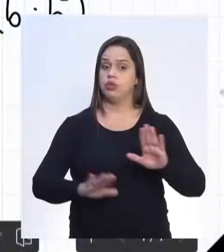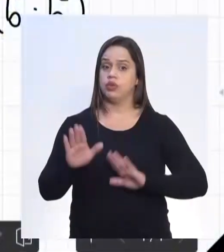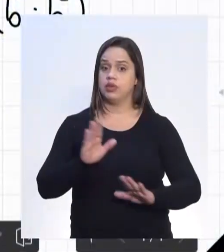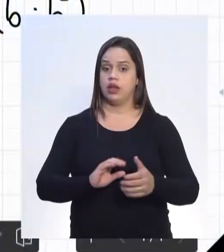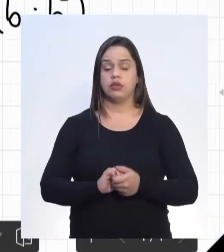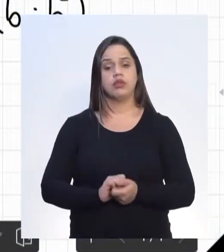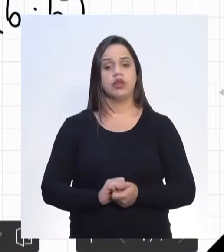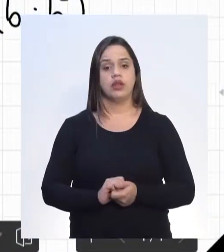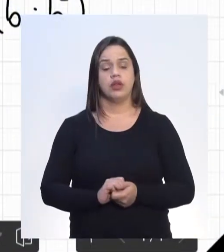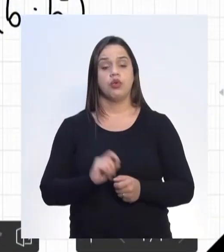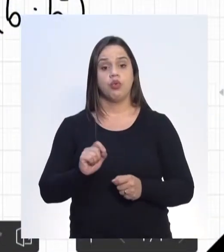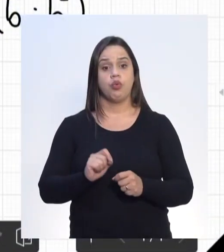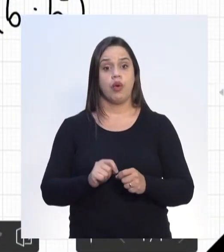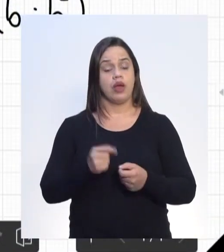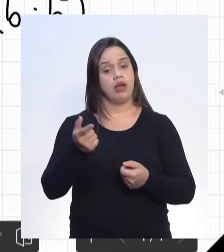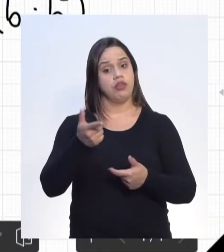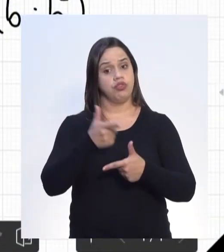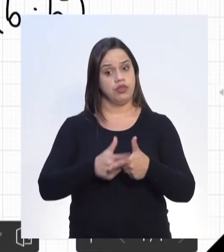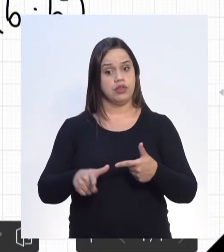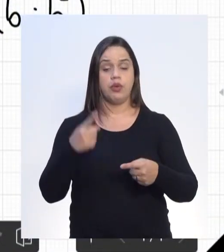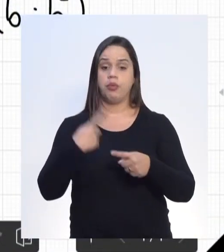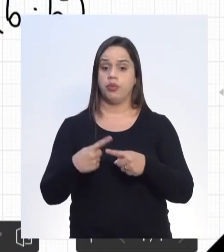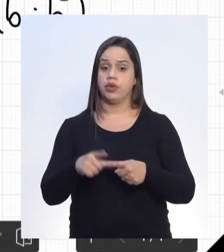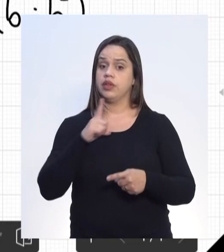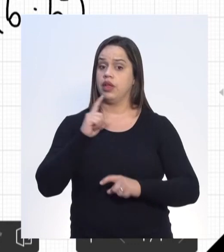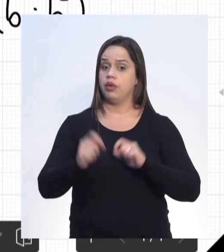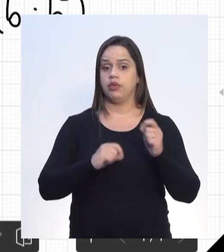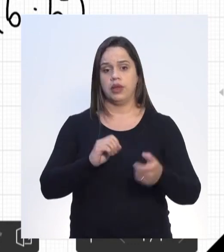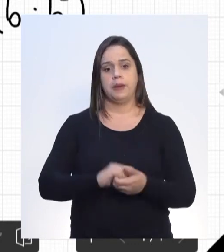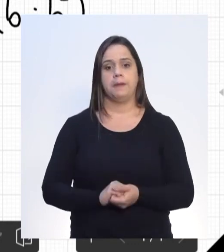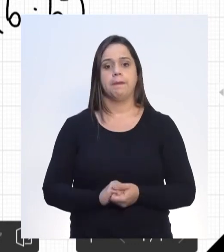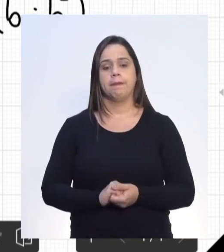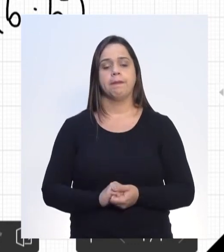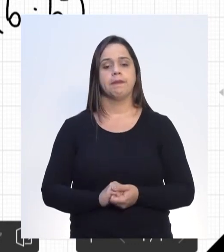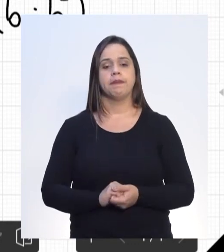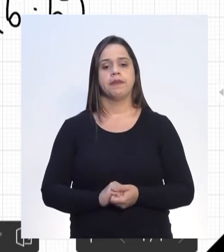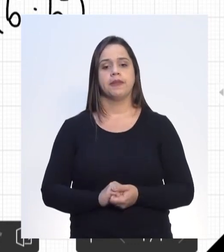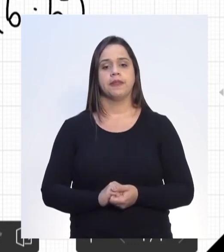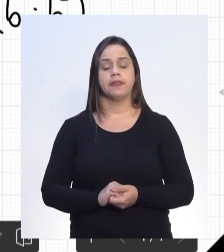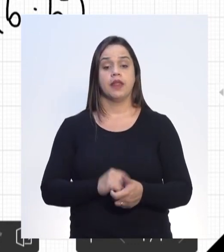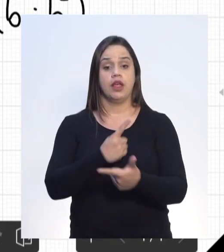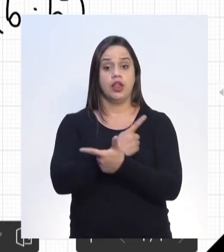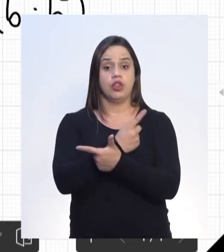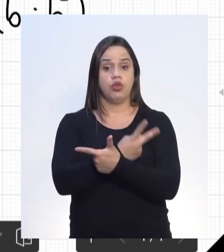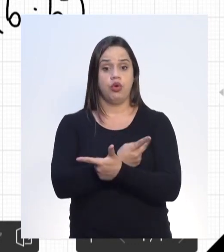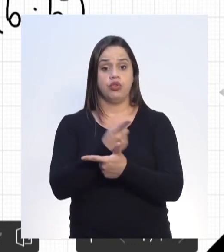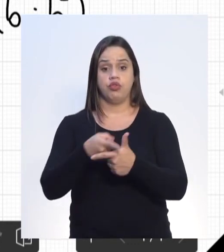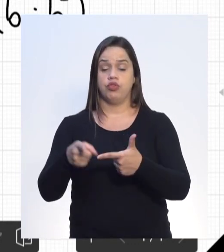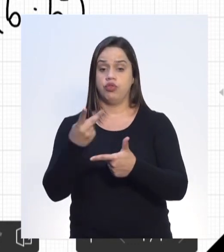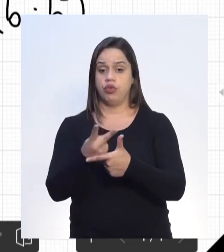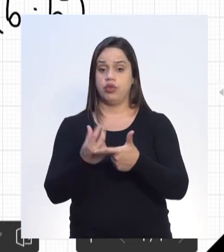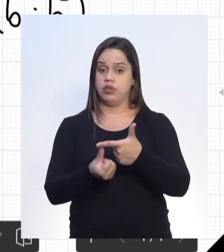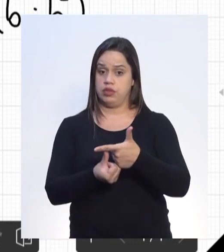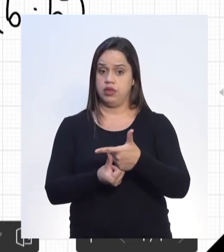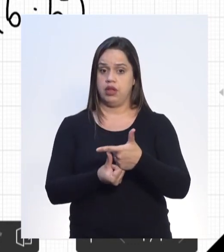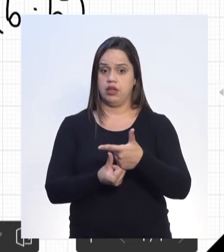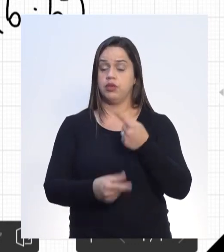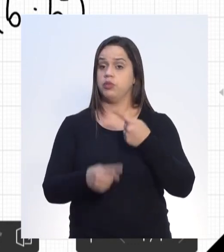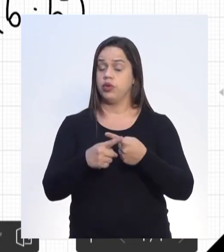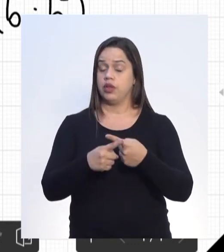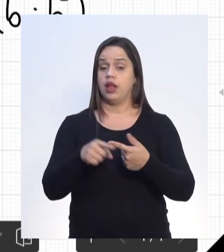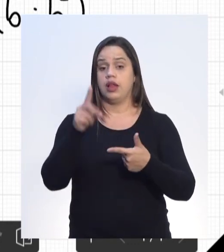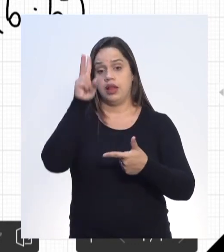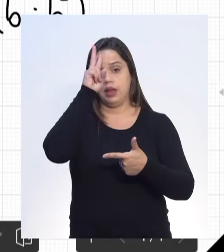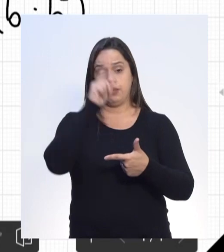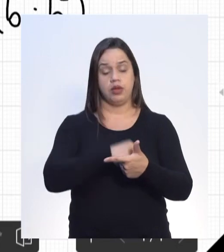essa divisão, tá ok? Então, na realidade, temos aqui quem? Menos 6. Lembrando que você está dividindo um número positivo por um